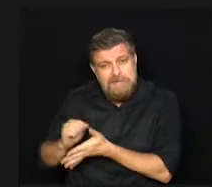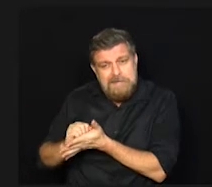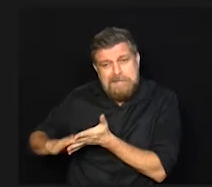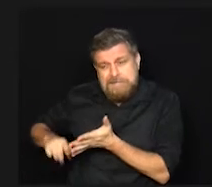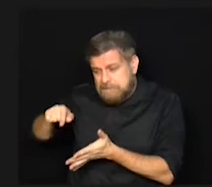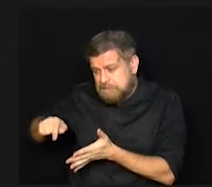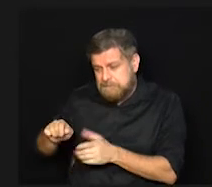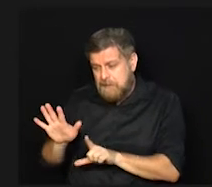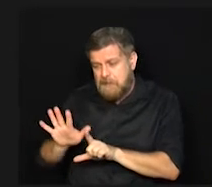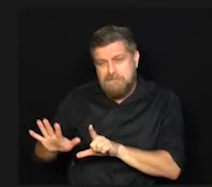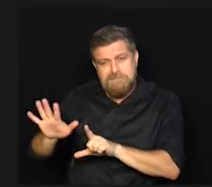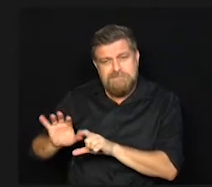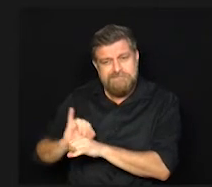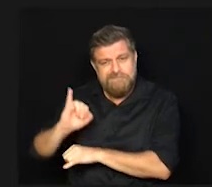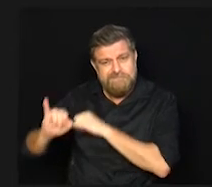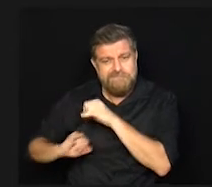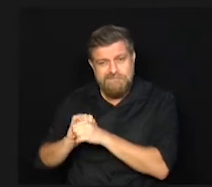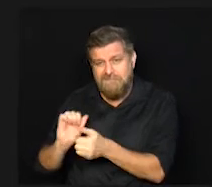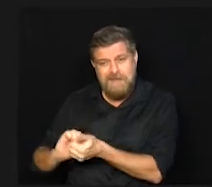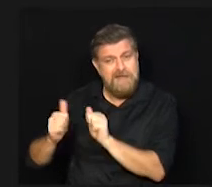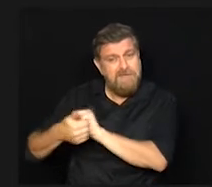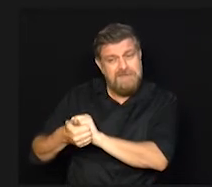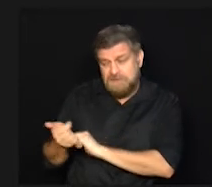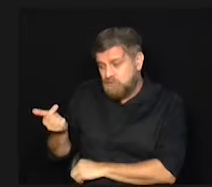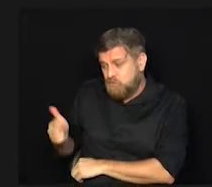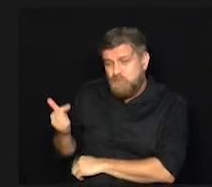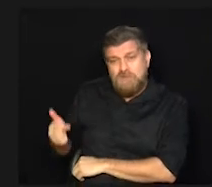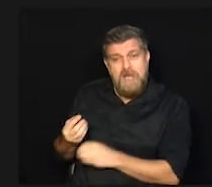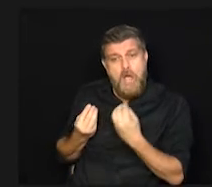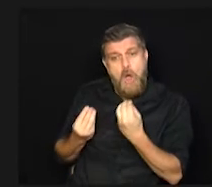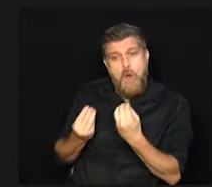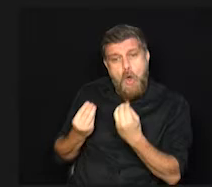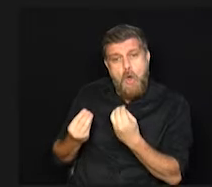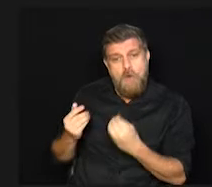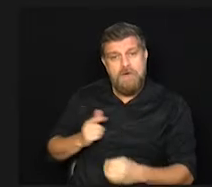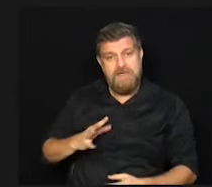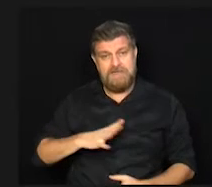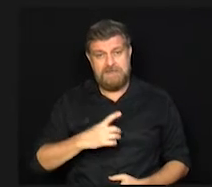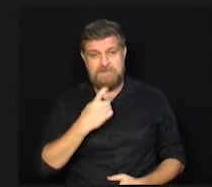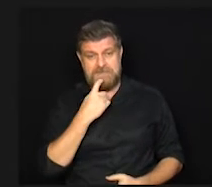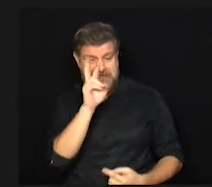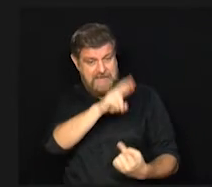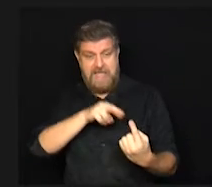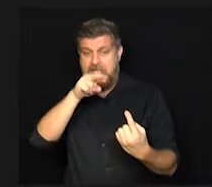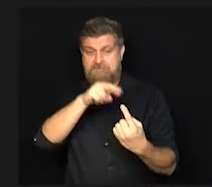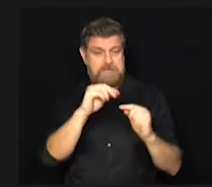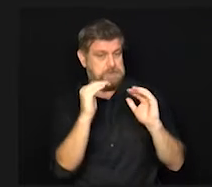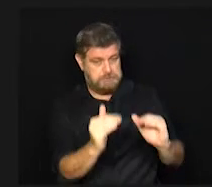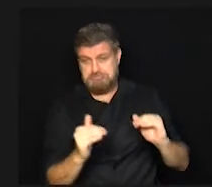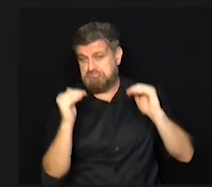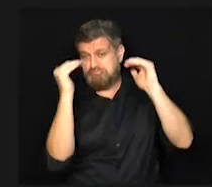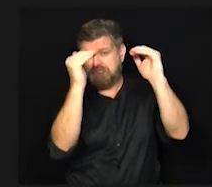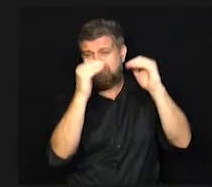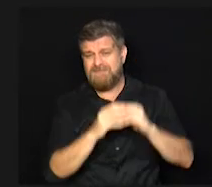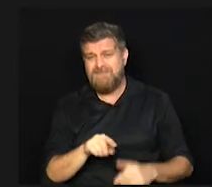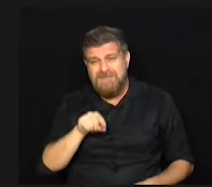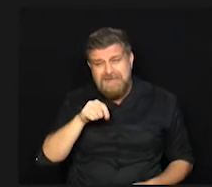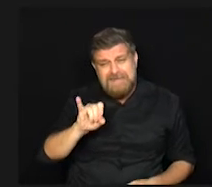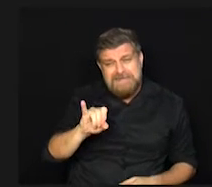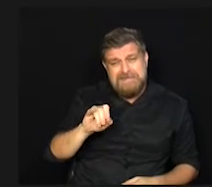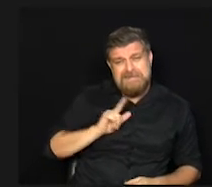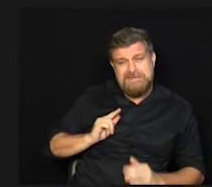porque a plataforma não é adaptada. Então, como que você fala que uma cidade é referência